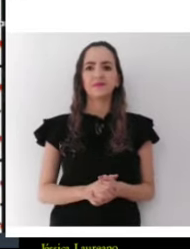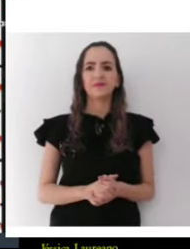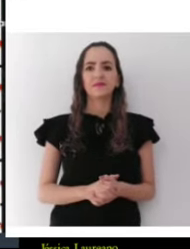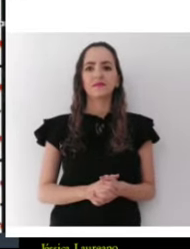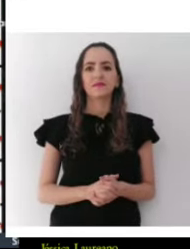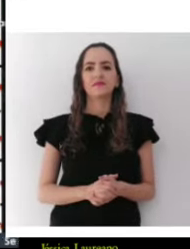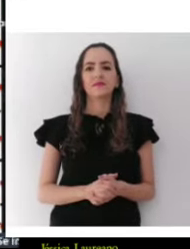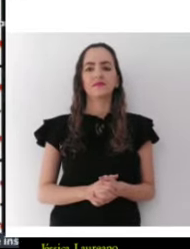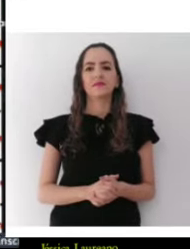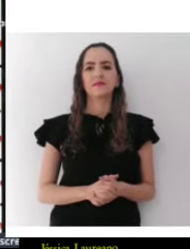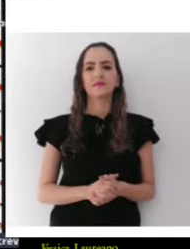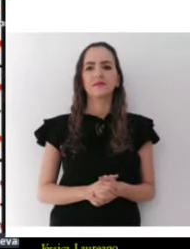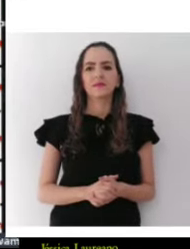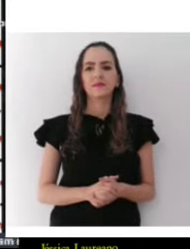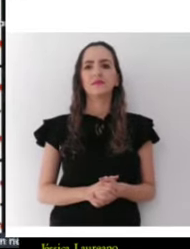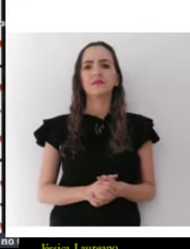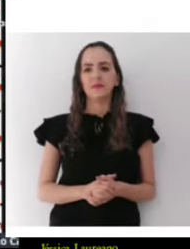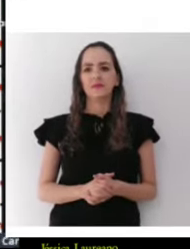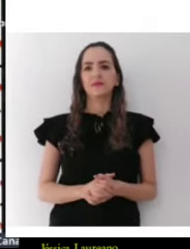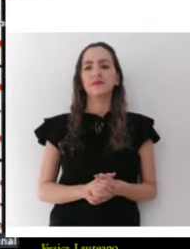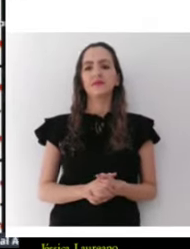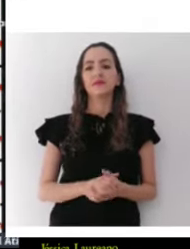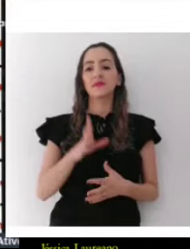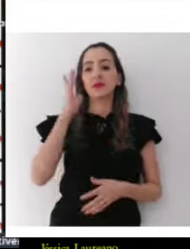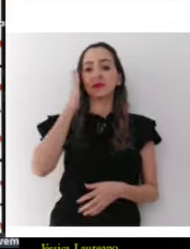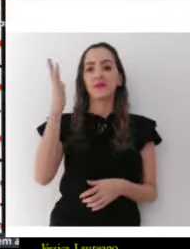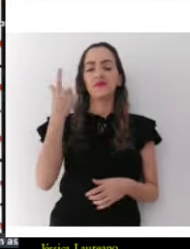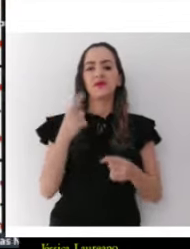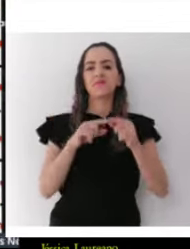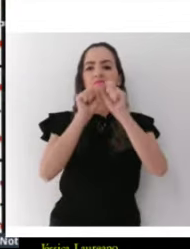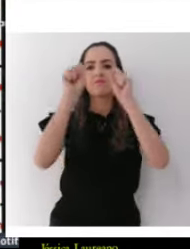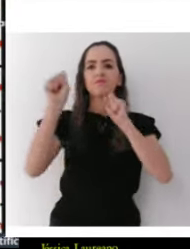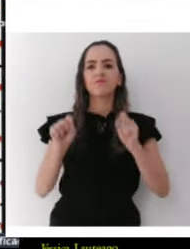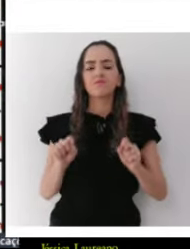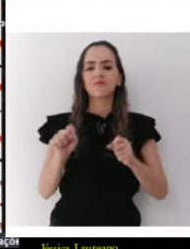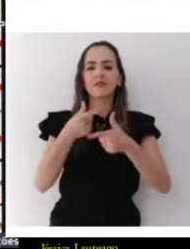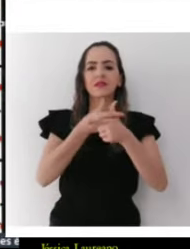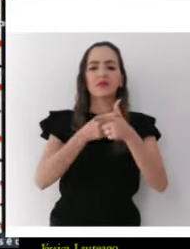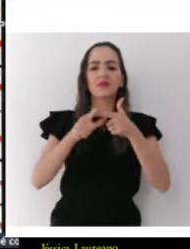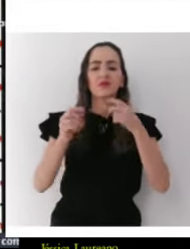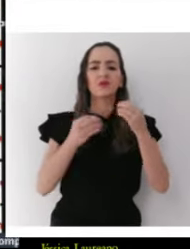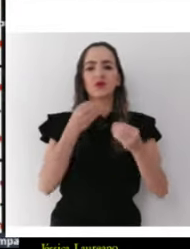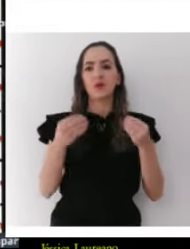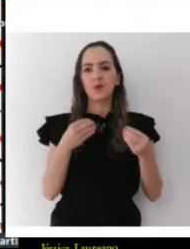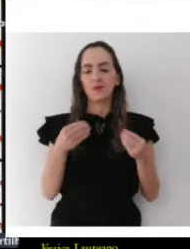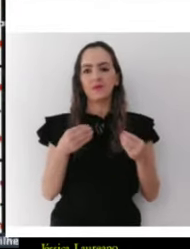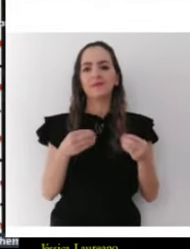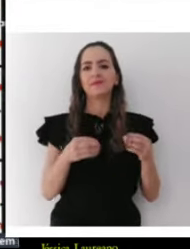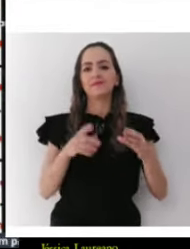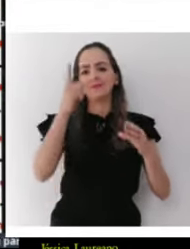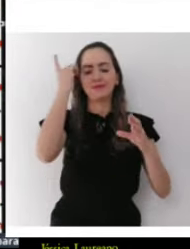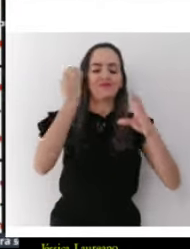Então, gente, reflexões sobre a sistematização da operação da divisão. Segunda